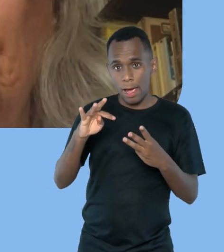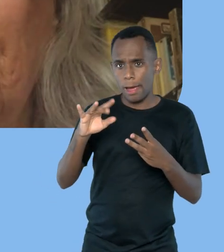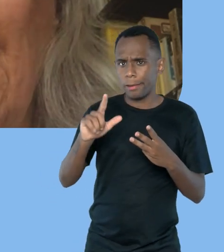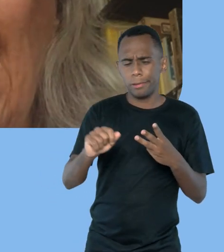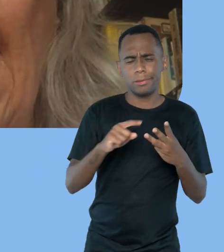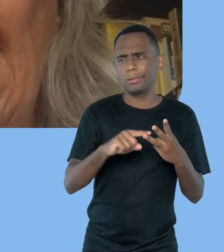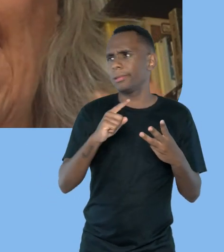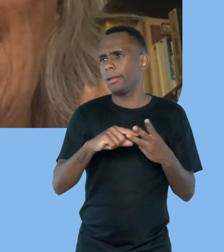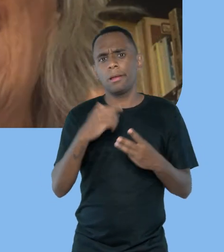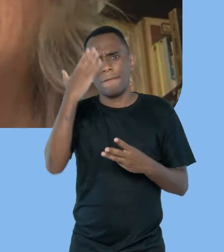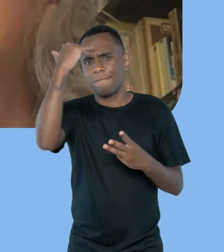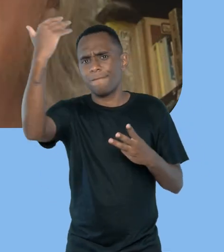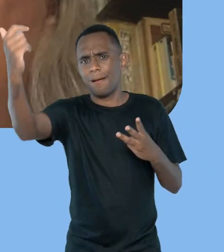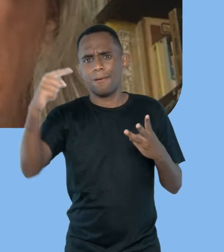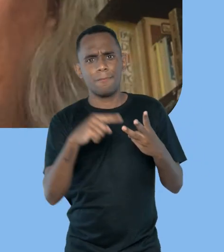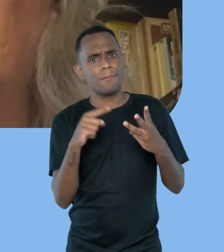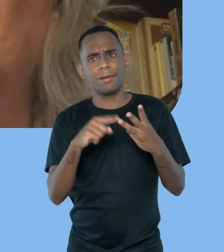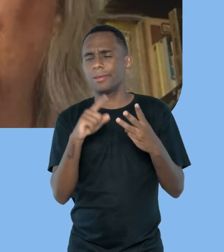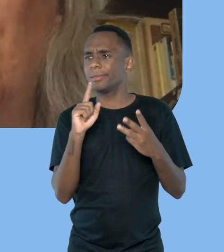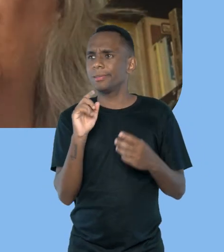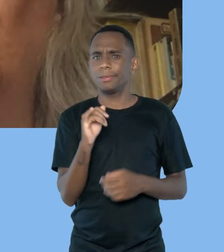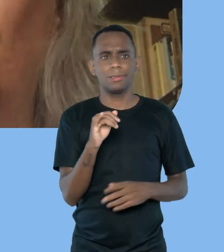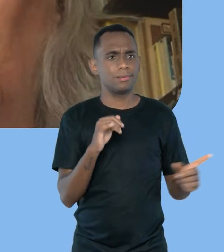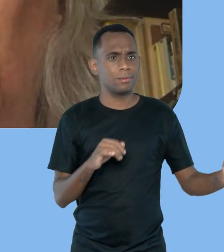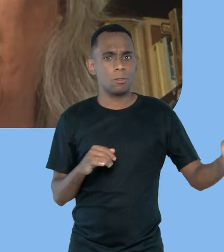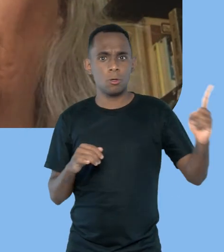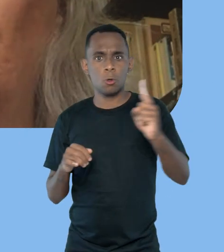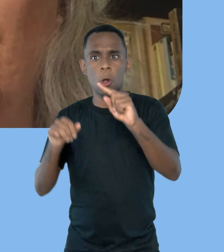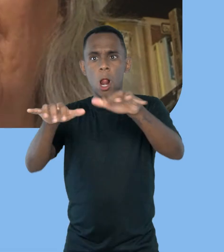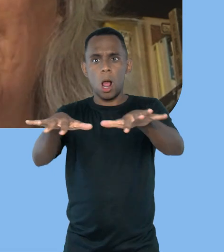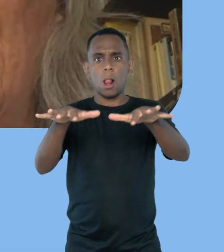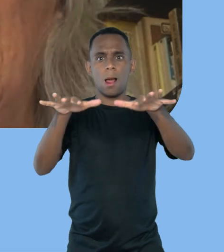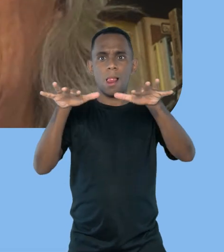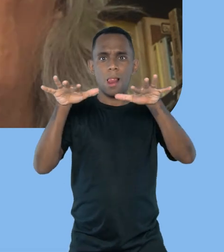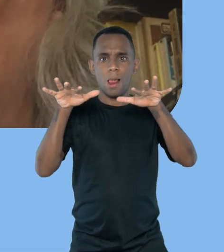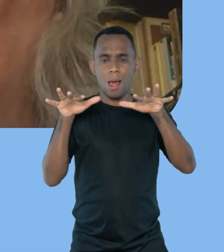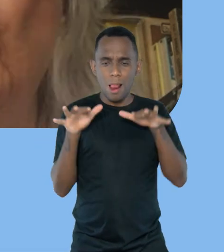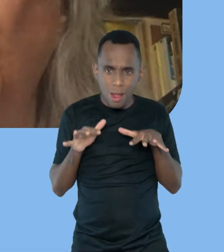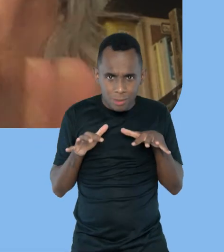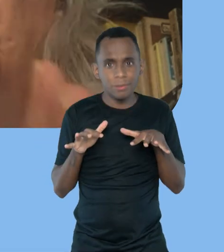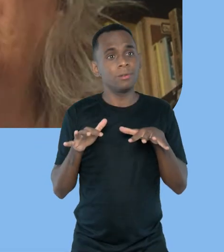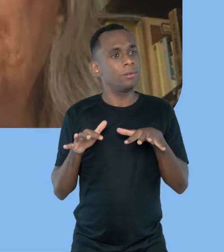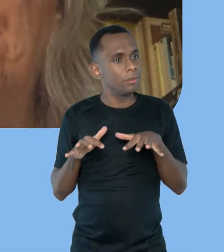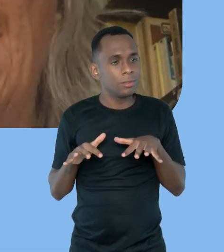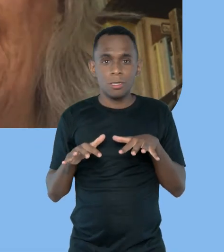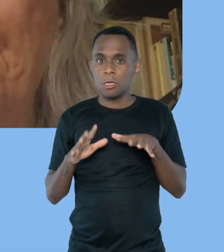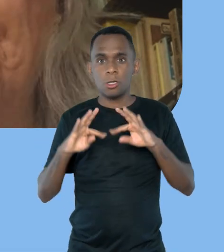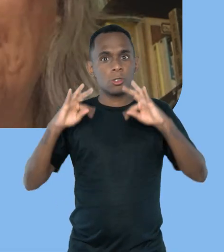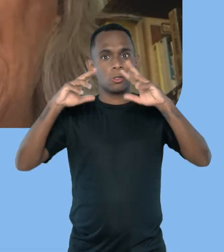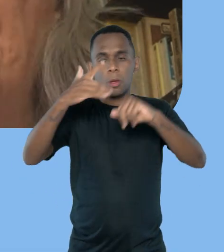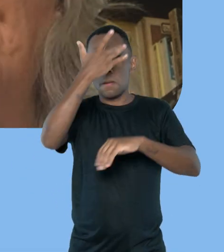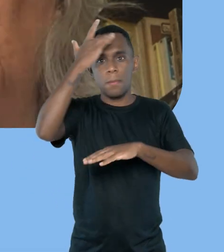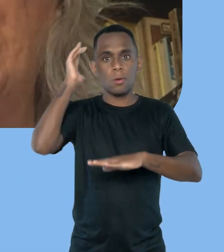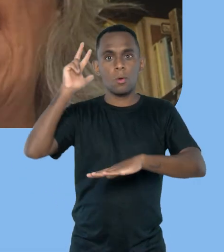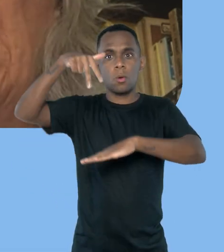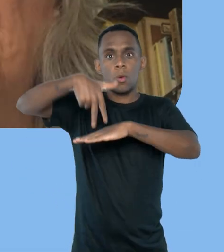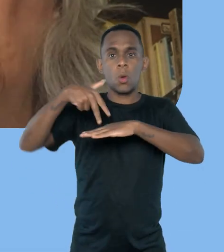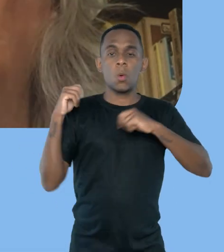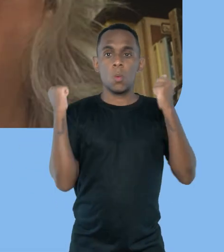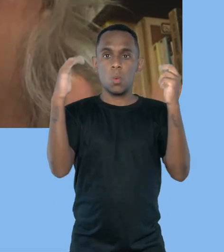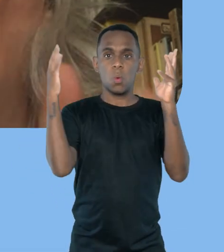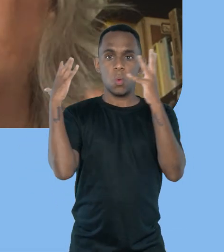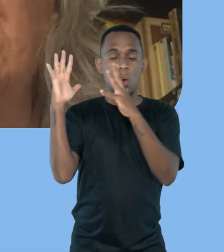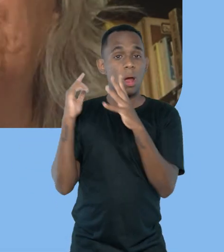superstar. Ela era recebida nos auditórios com todo mundo em pé, porque